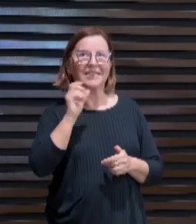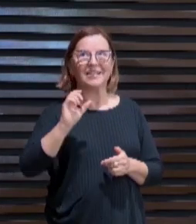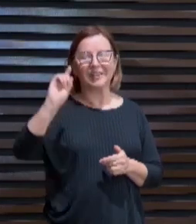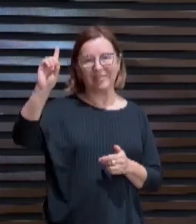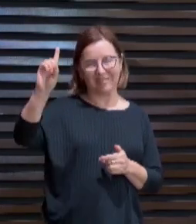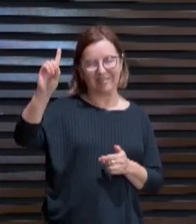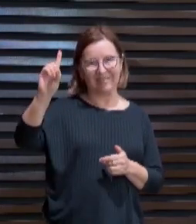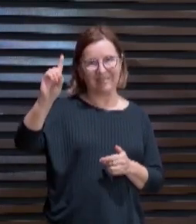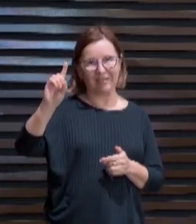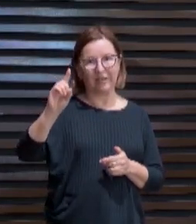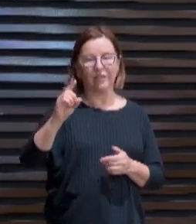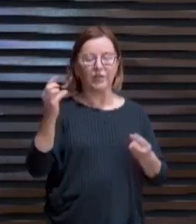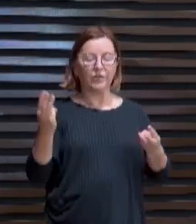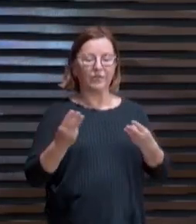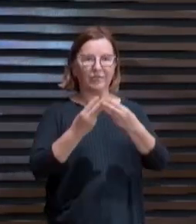9 a 10. Né?